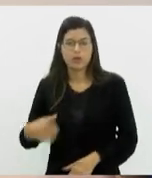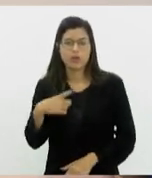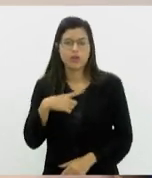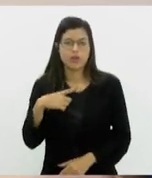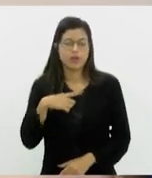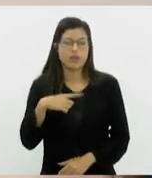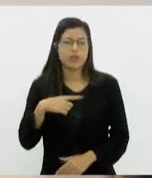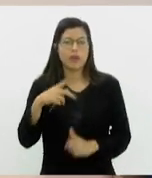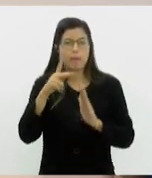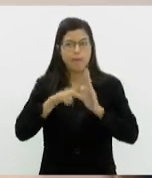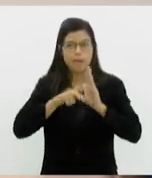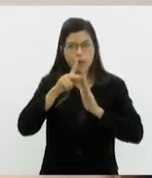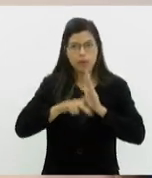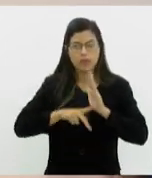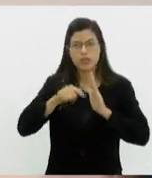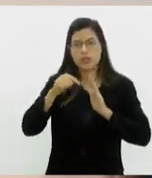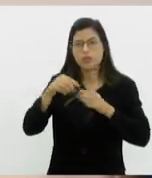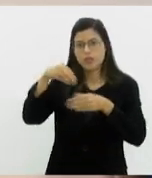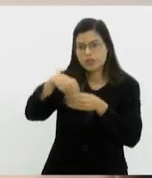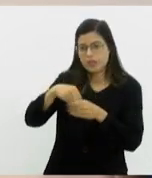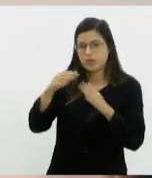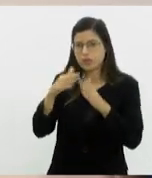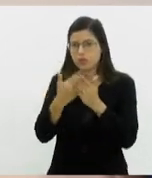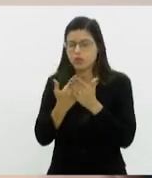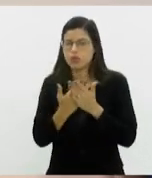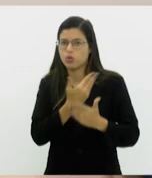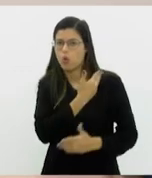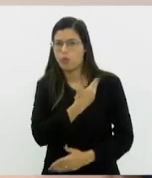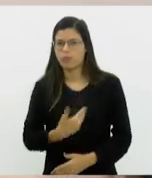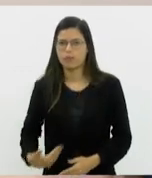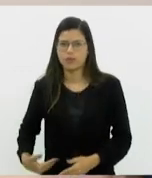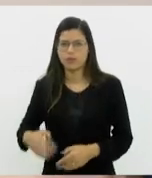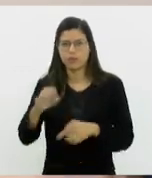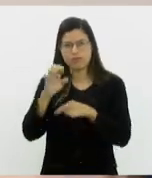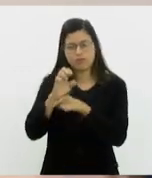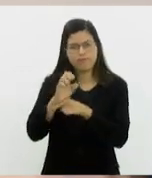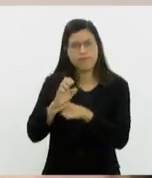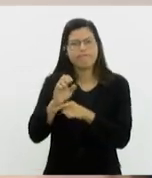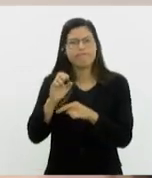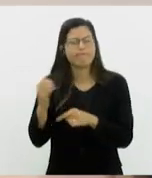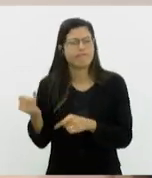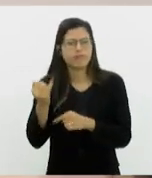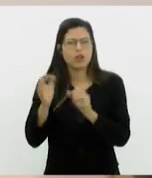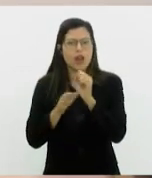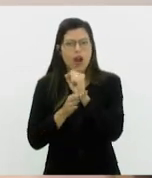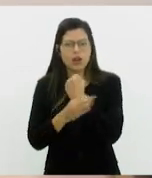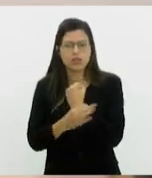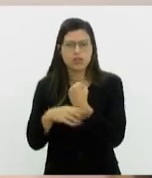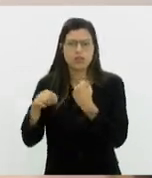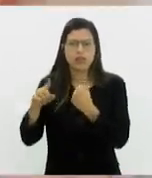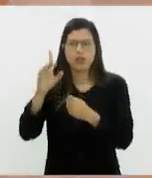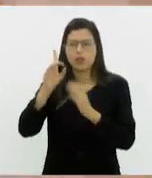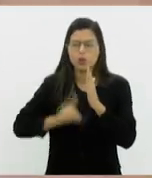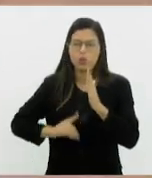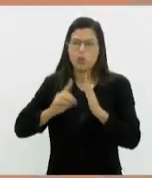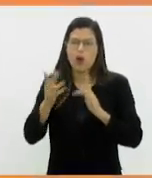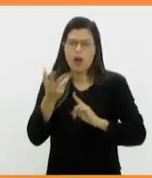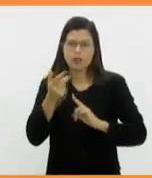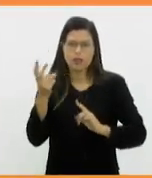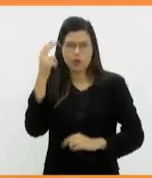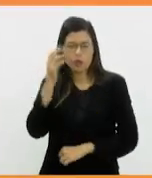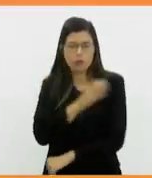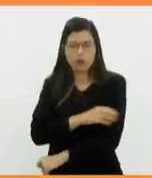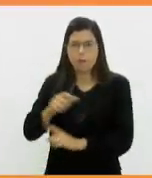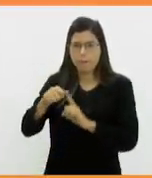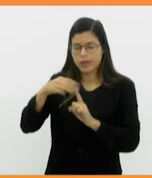acessem dentro de escolas municipais e estaduais é essencial para garantir um direito, que é o acesso à arte e cultura. Neste mês de